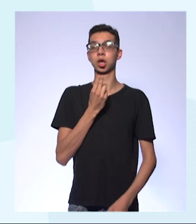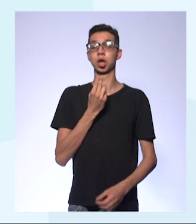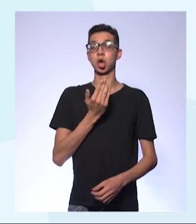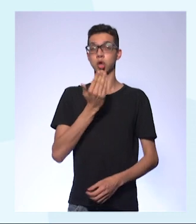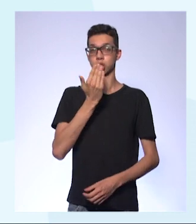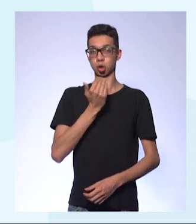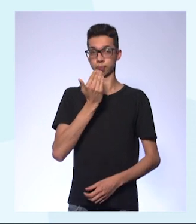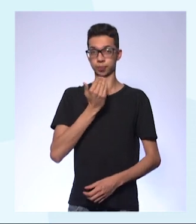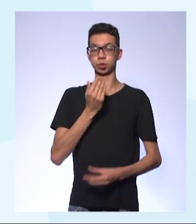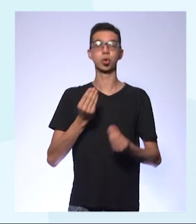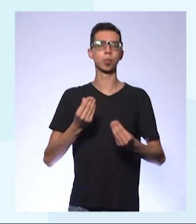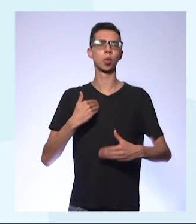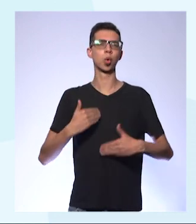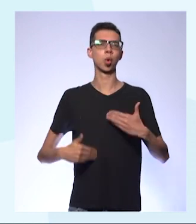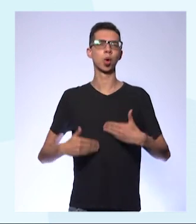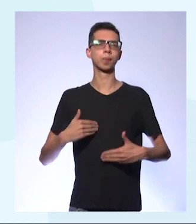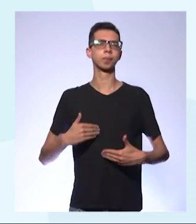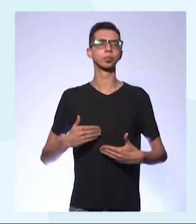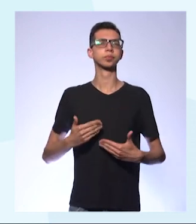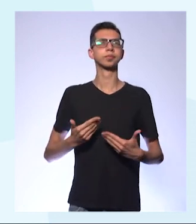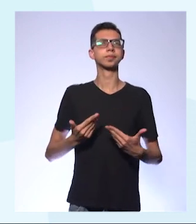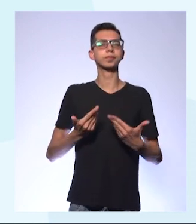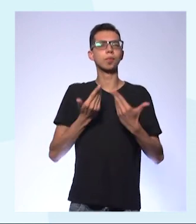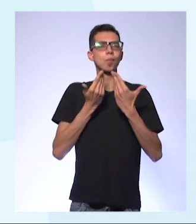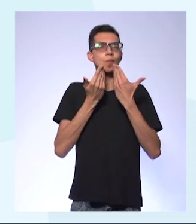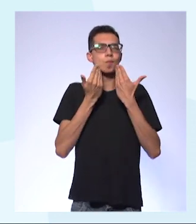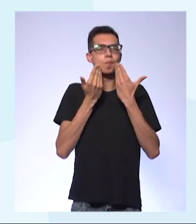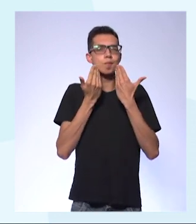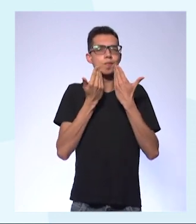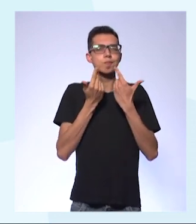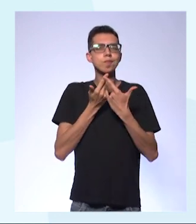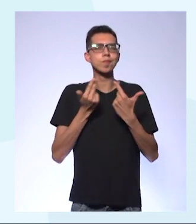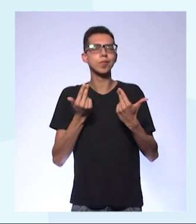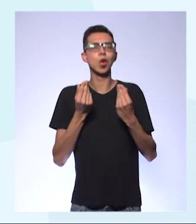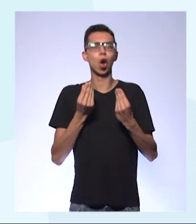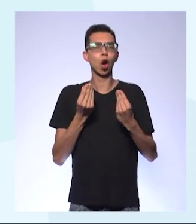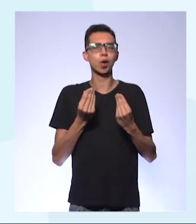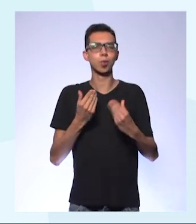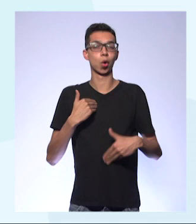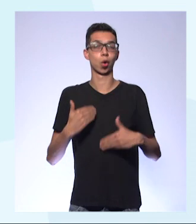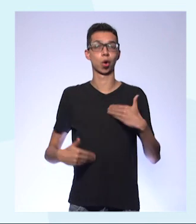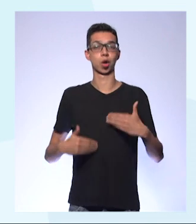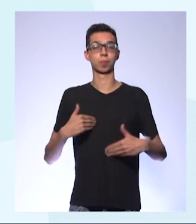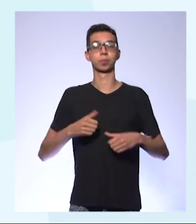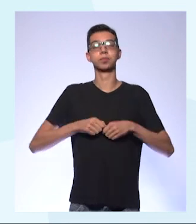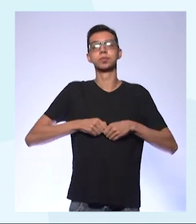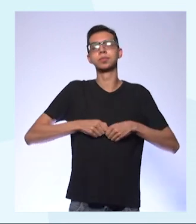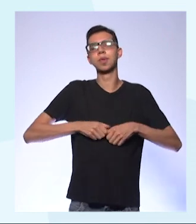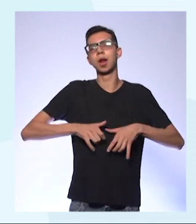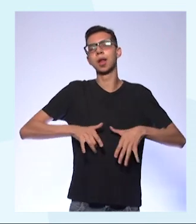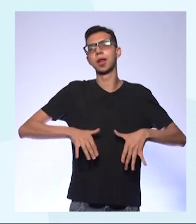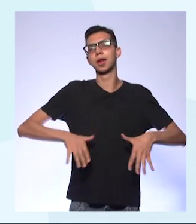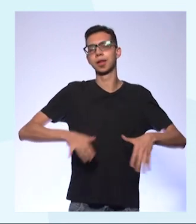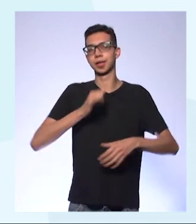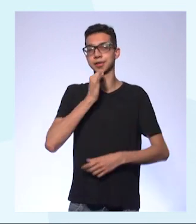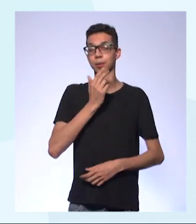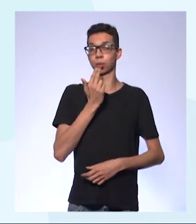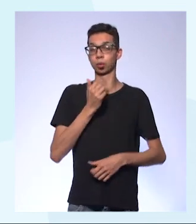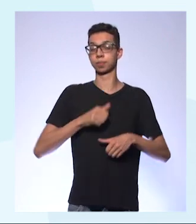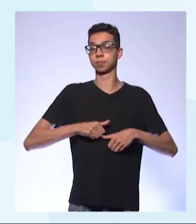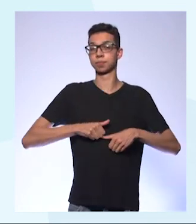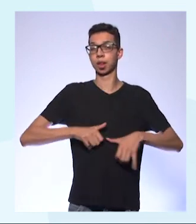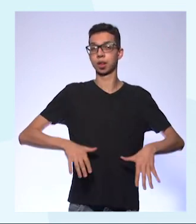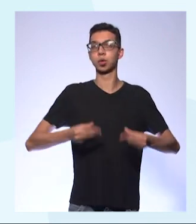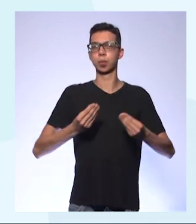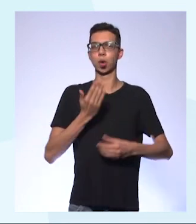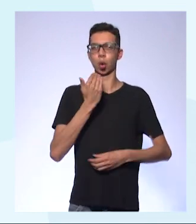alimentos? Então, vou deixar um minutinho aí para vocês responderem para a gente no chat como que a gente obtém esses nutrientes através dos